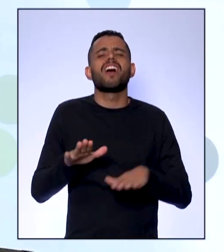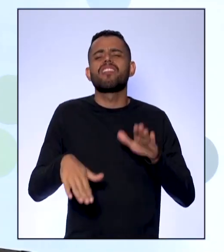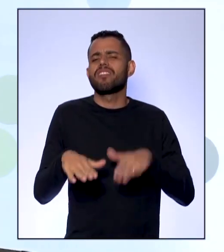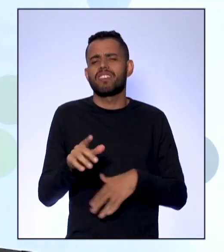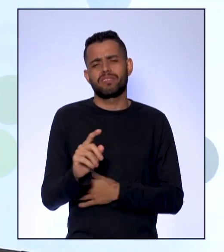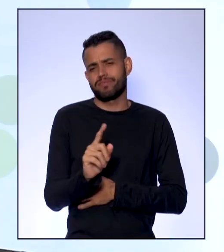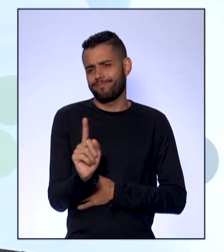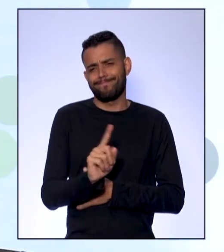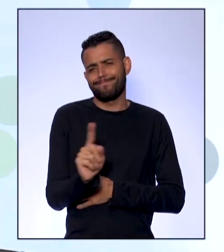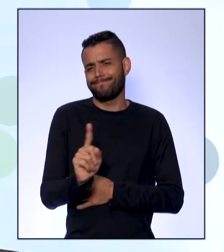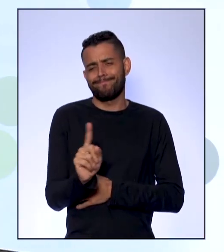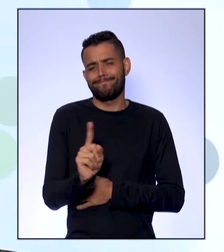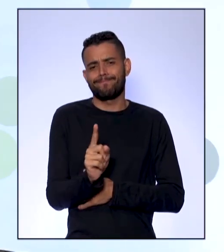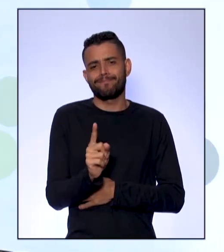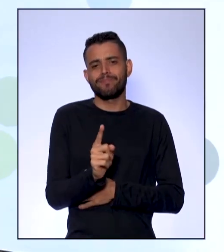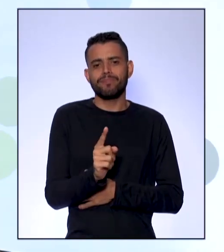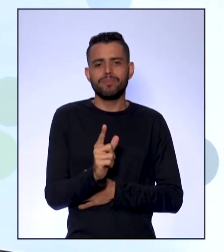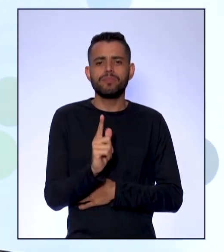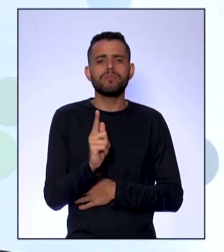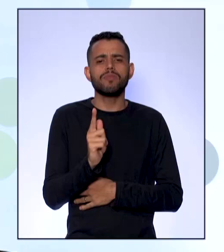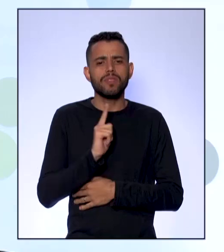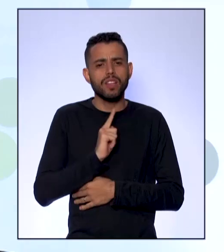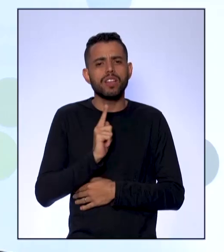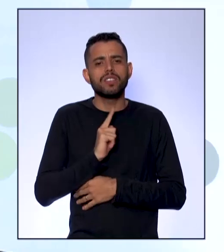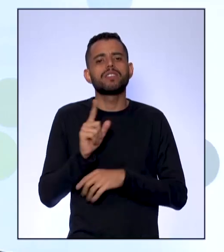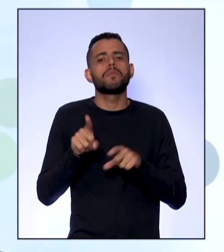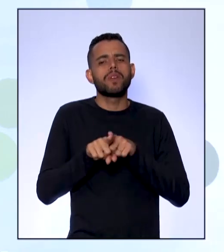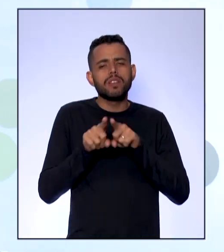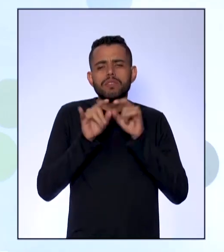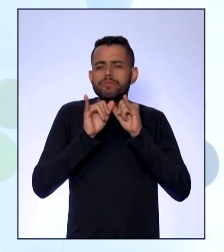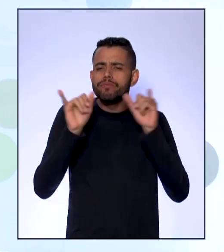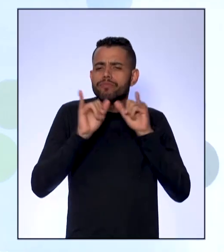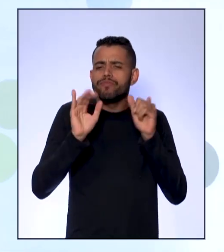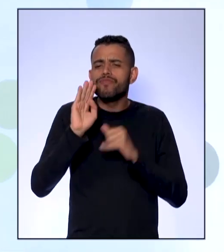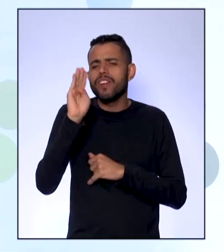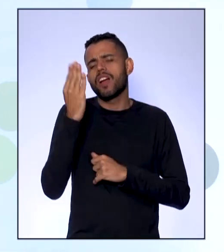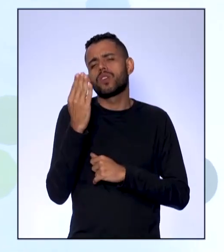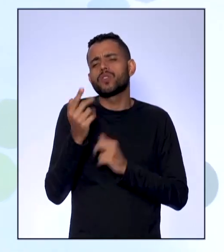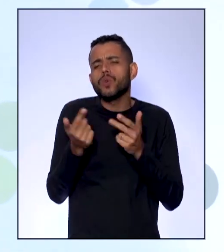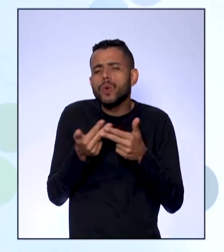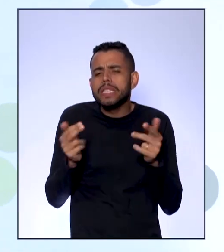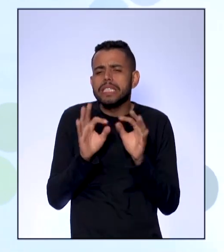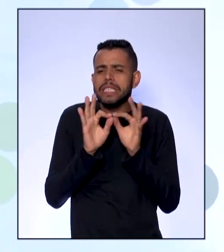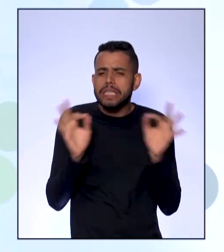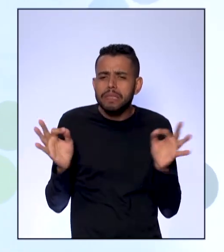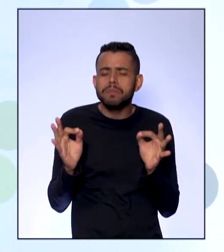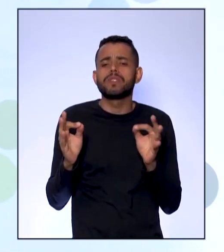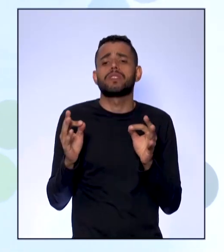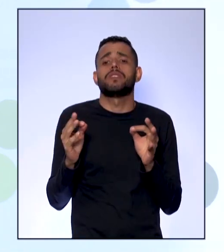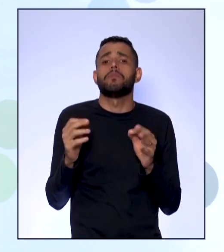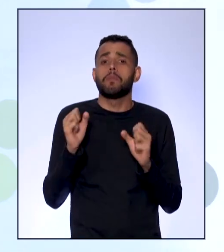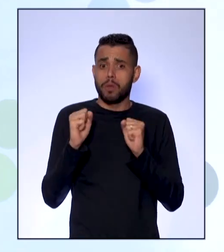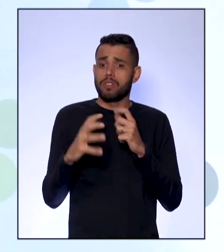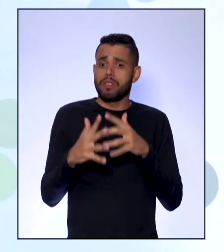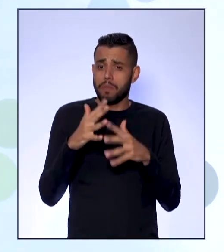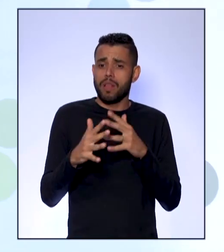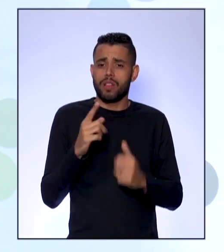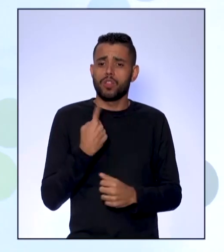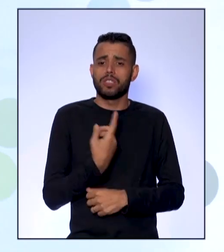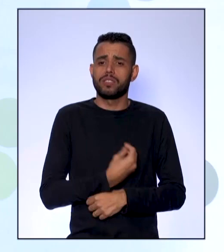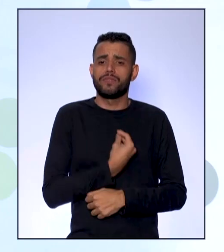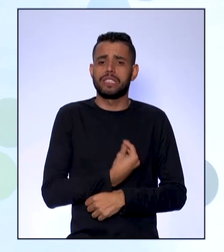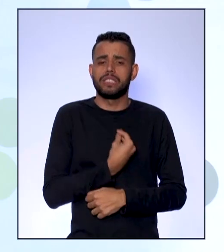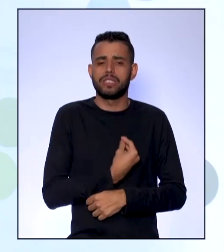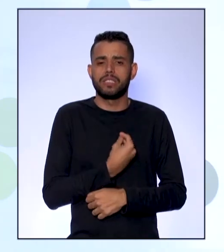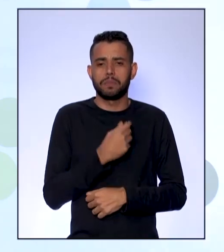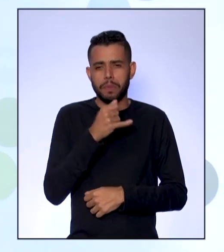necessariamente é assim. A gente tem as nossas pequenas fake news, que são os boatos, as coisas que afetam a nossa vida também, né? Quando a gente